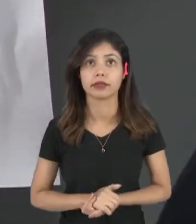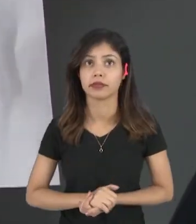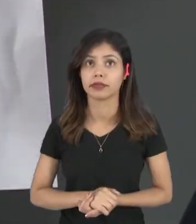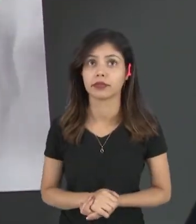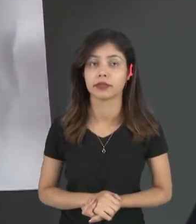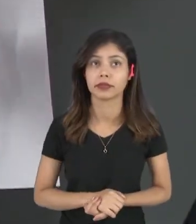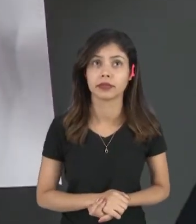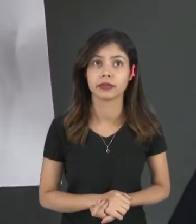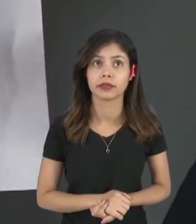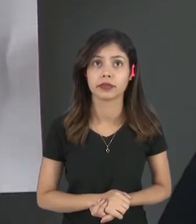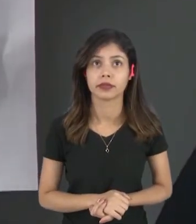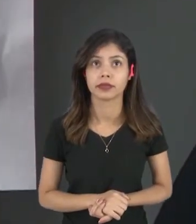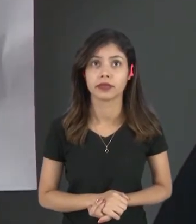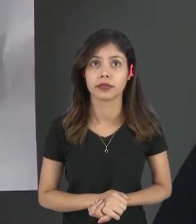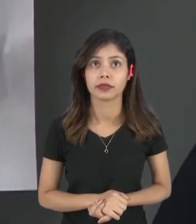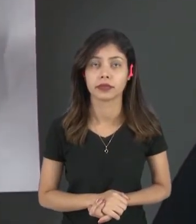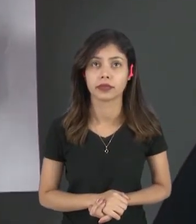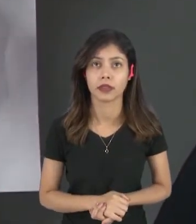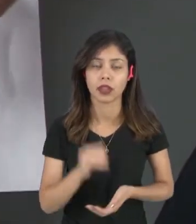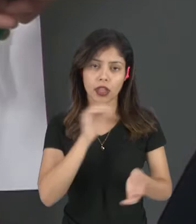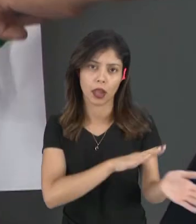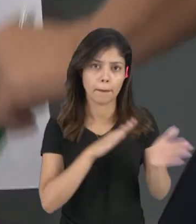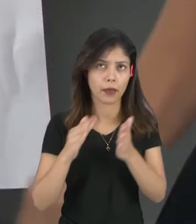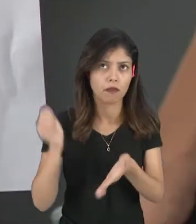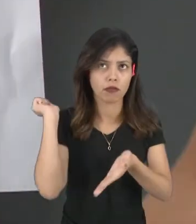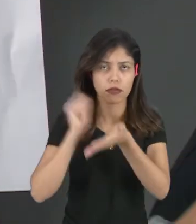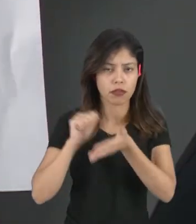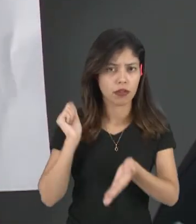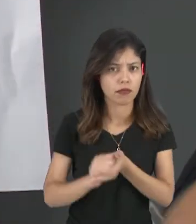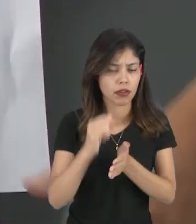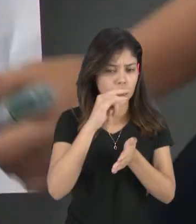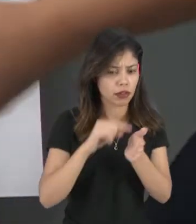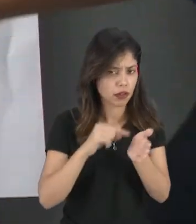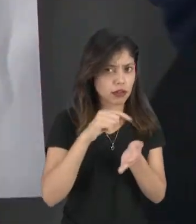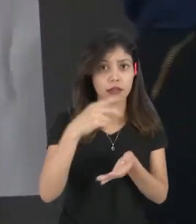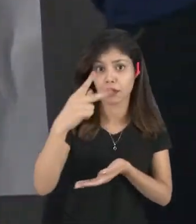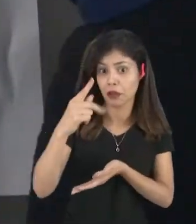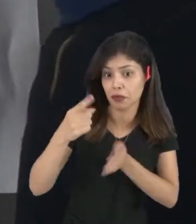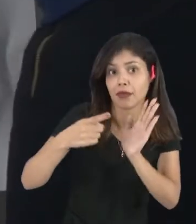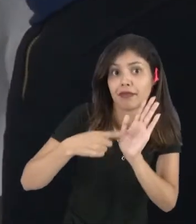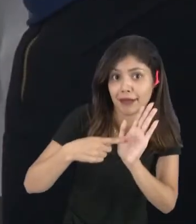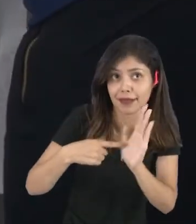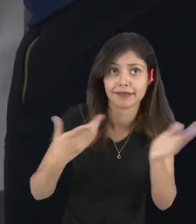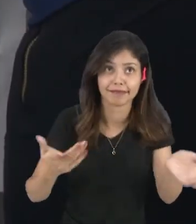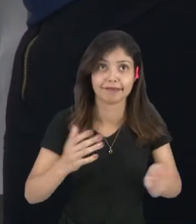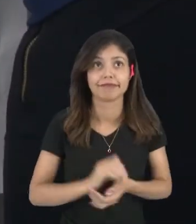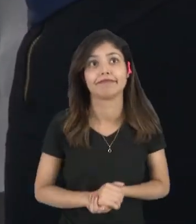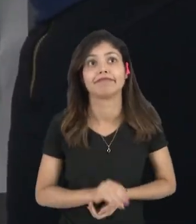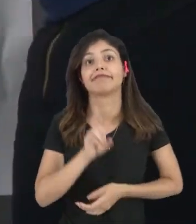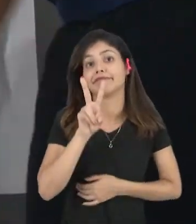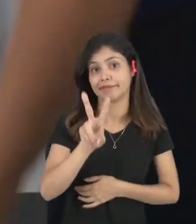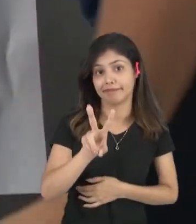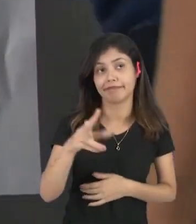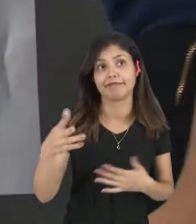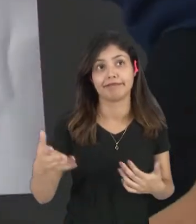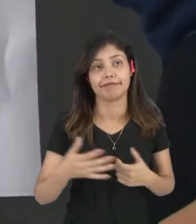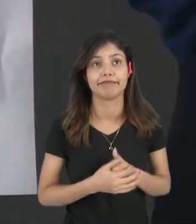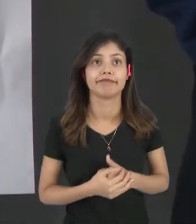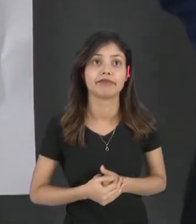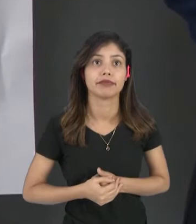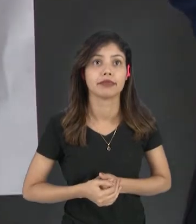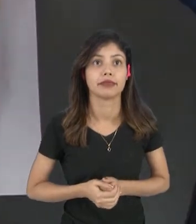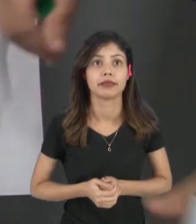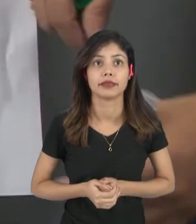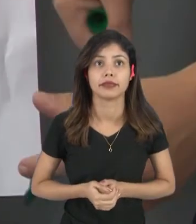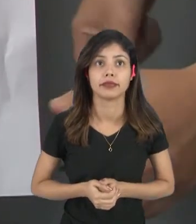está falando que está exatamente na parte que ele fala, eu vou escrever a receita na sua mão. Ou seja, também é verdadeiro. Então, dentre